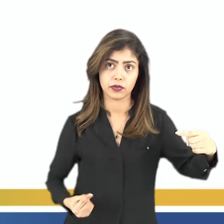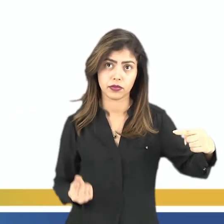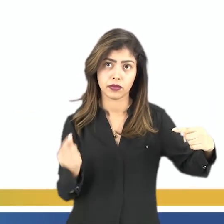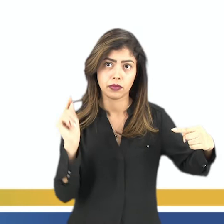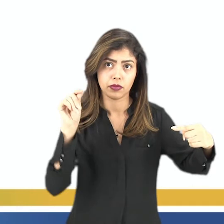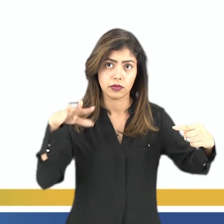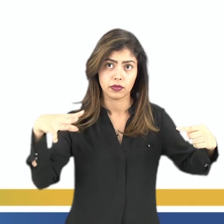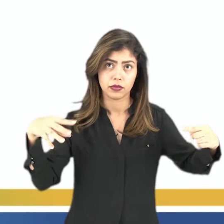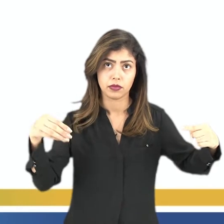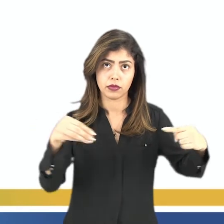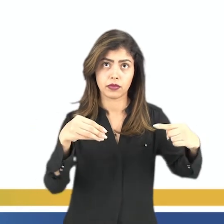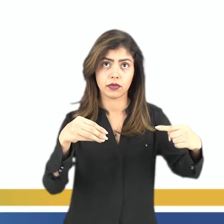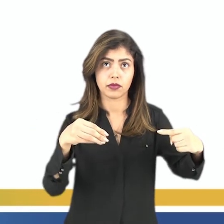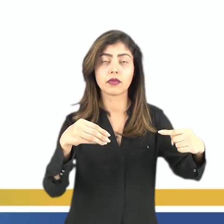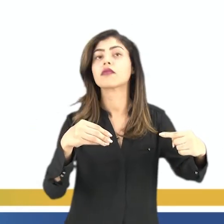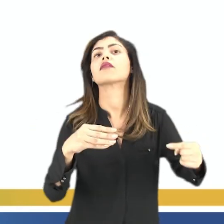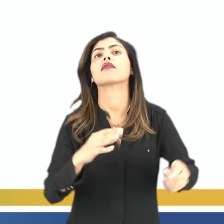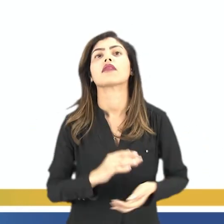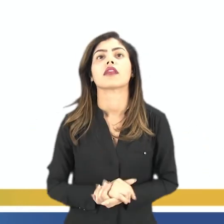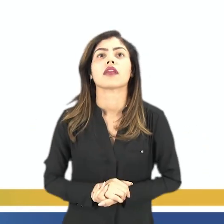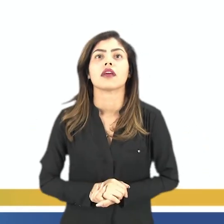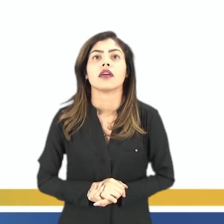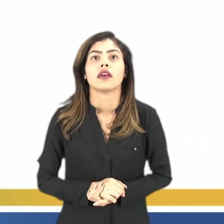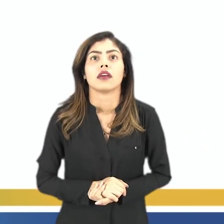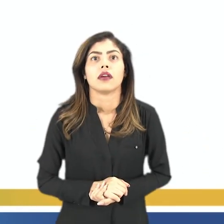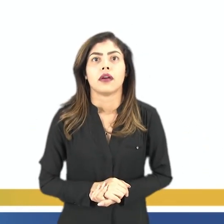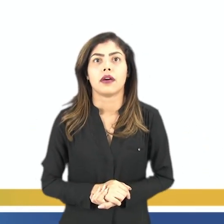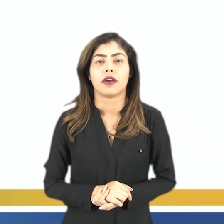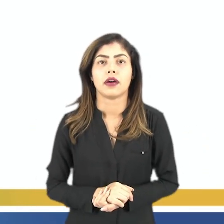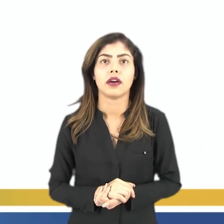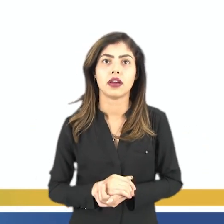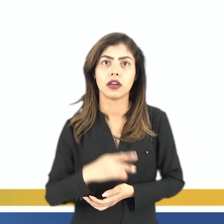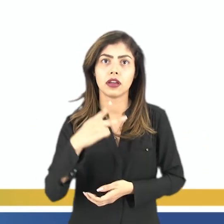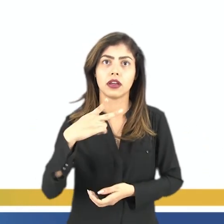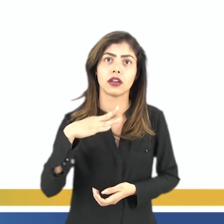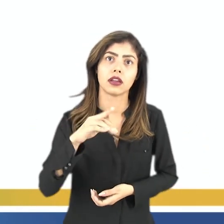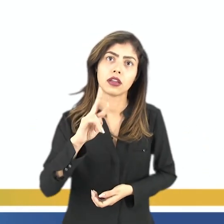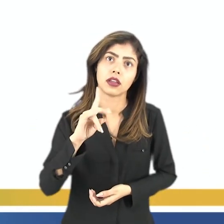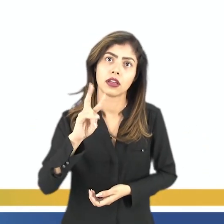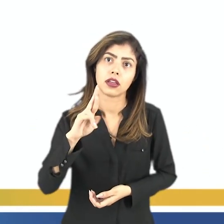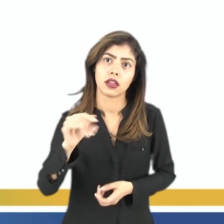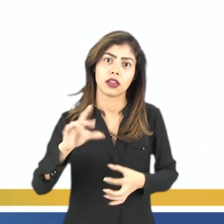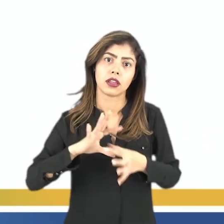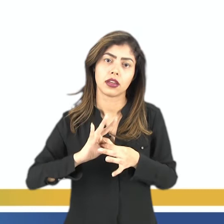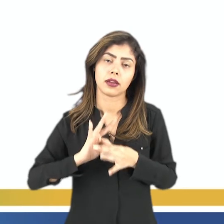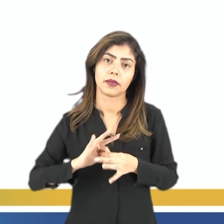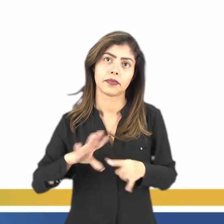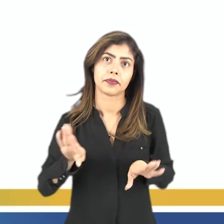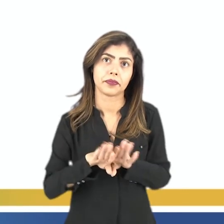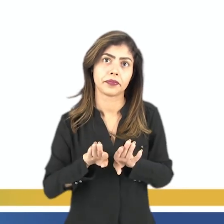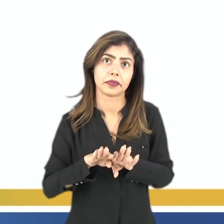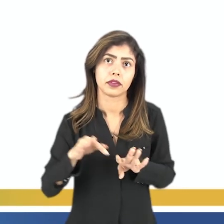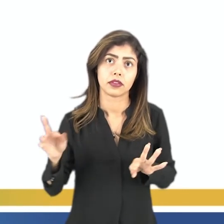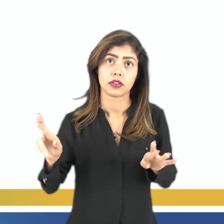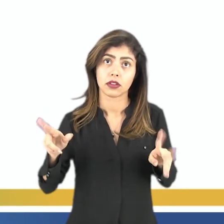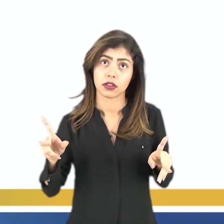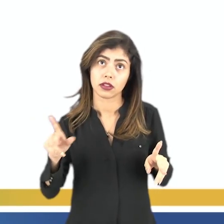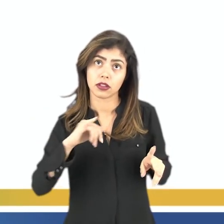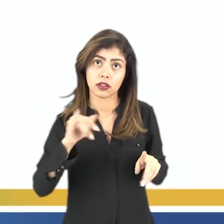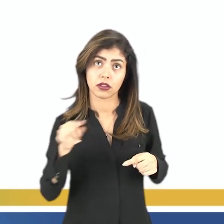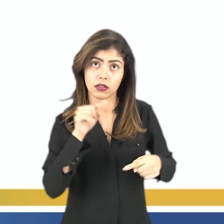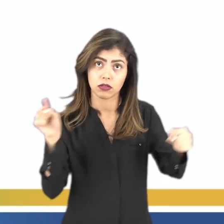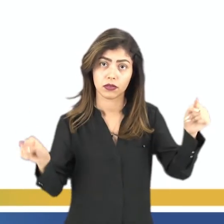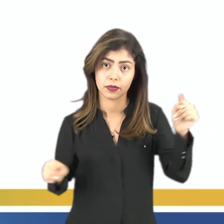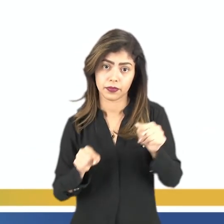gente viu lá no desenho. E o do Pedro, o lado negativo é ligado também na parte lateral, diferentemente do João, só trocou